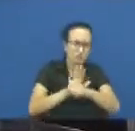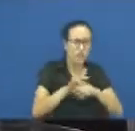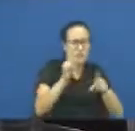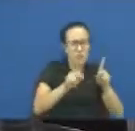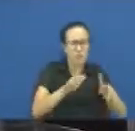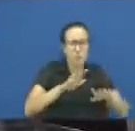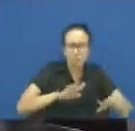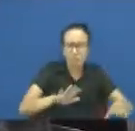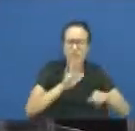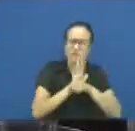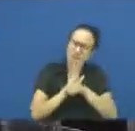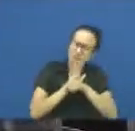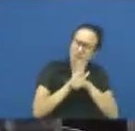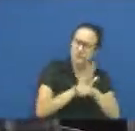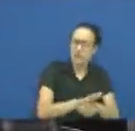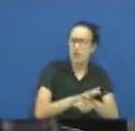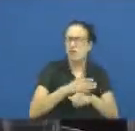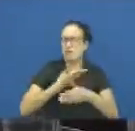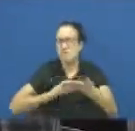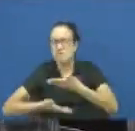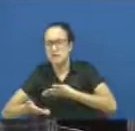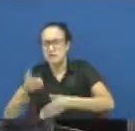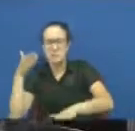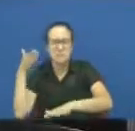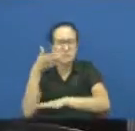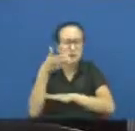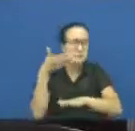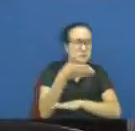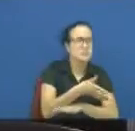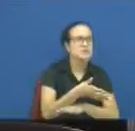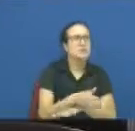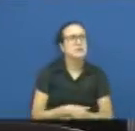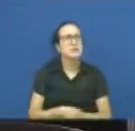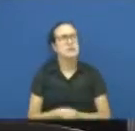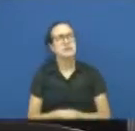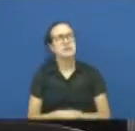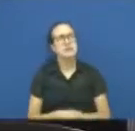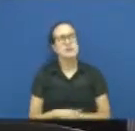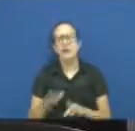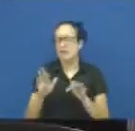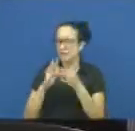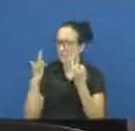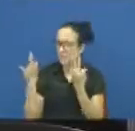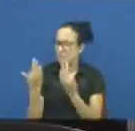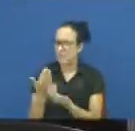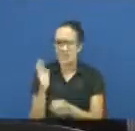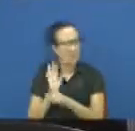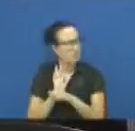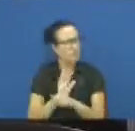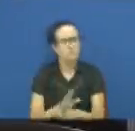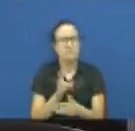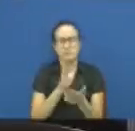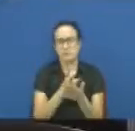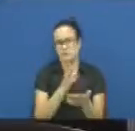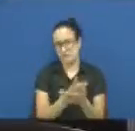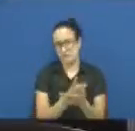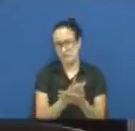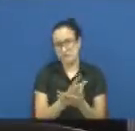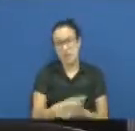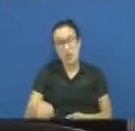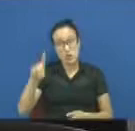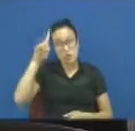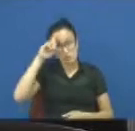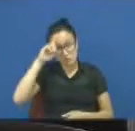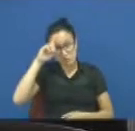às vezes junto com o senhor Orlando, que está ali, às vezes junto com a família, sacrificando dias, ajudando as pessoas. No dia da sua